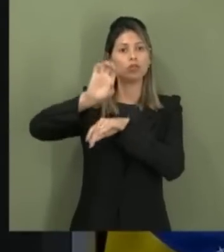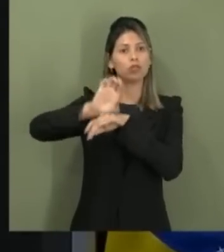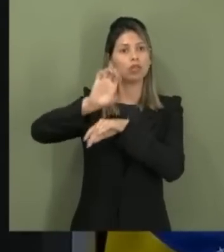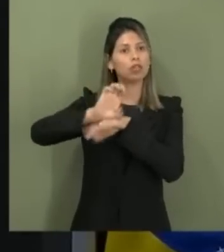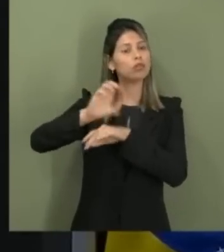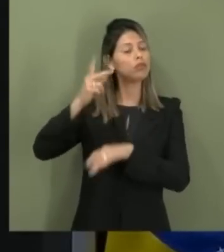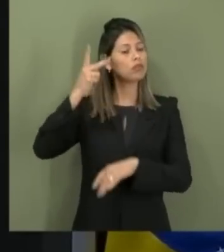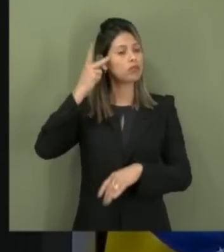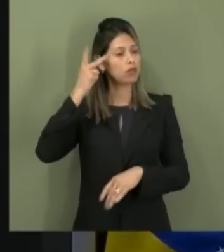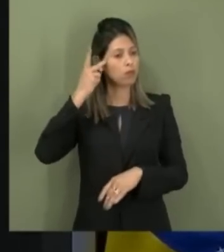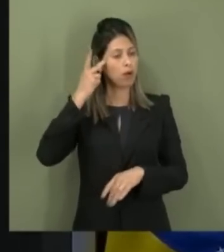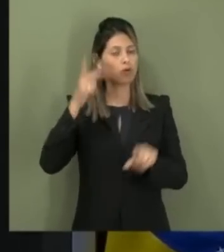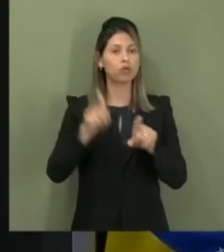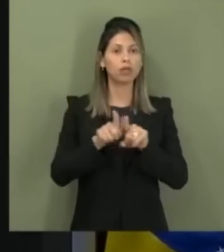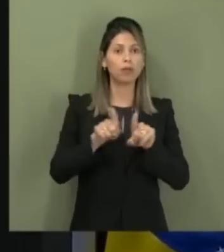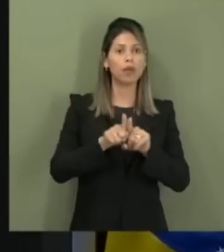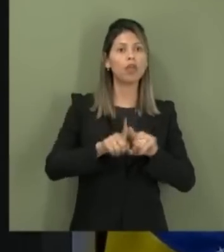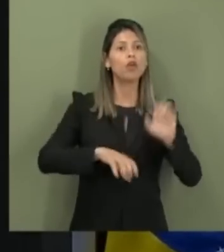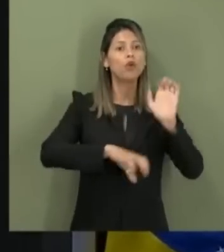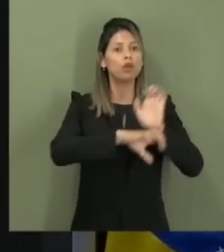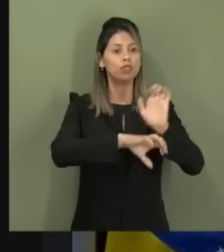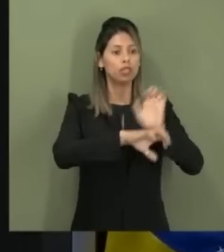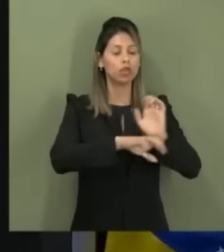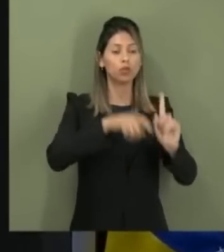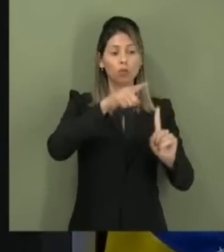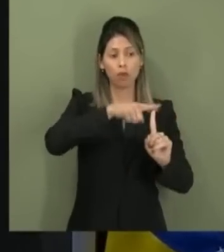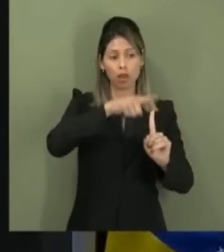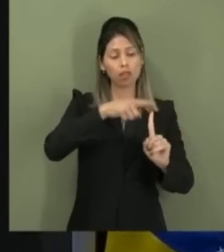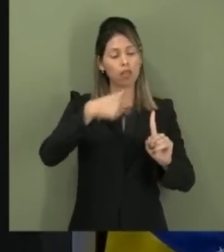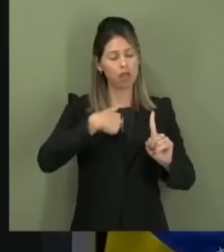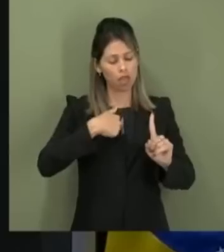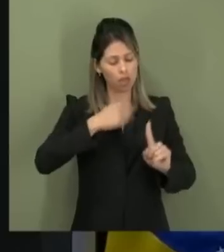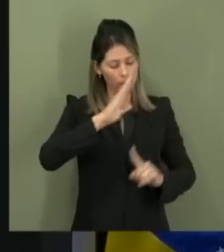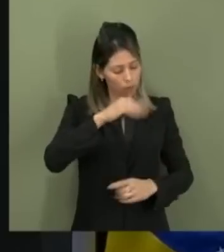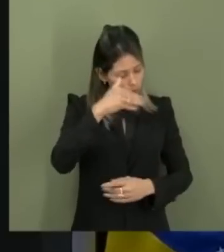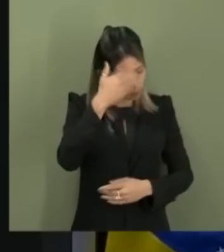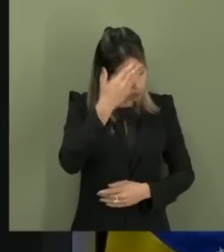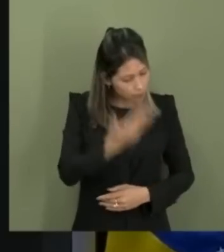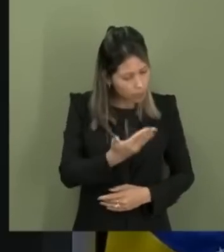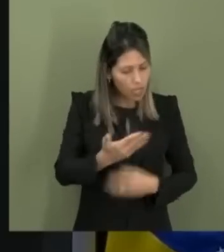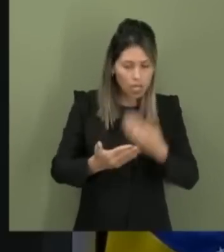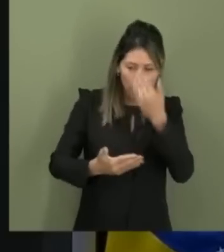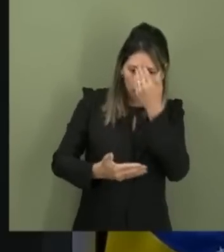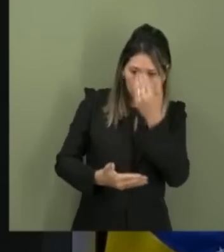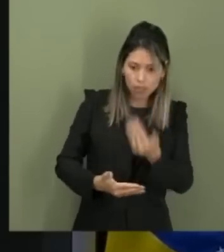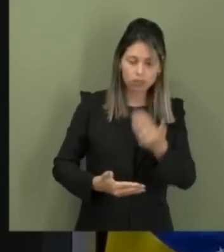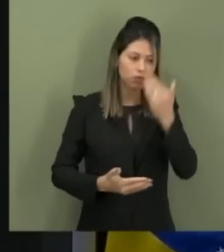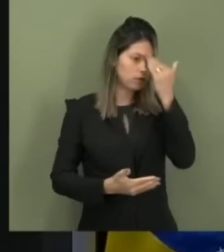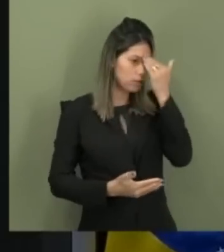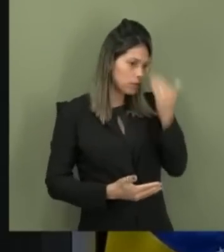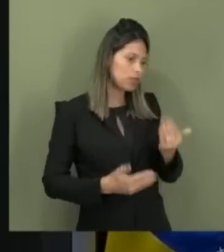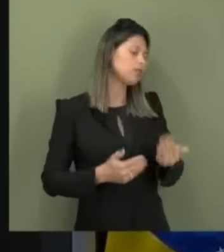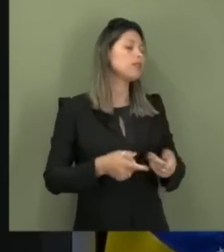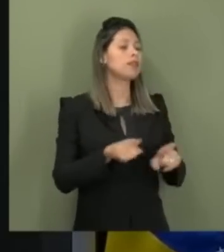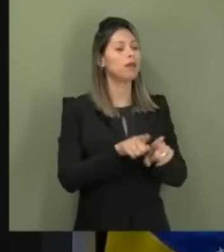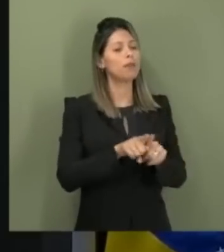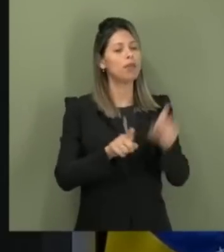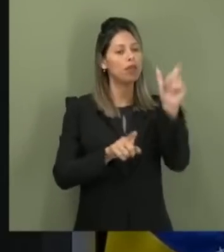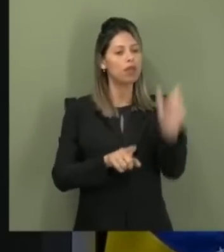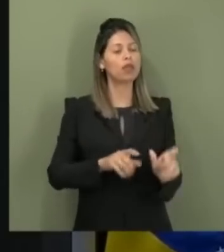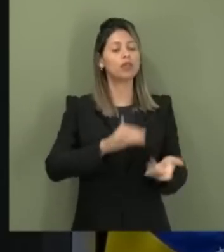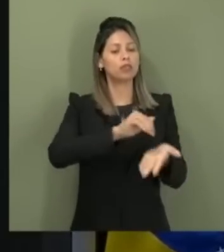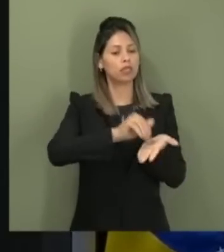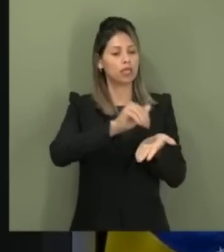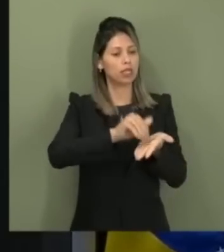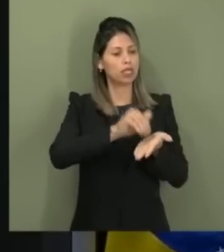Paraná, aos quais também rendo aqui o meu agradecimento, respectivamente aos secretários de Segurança Pública, o Capitão De